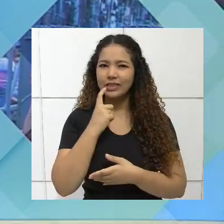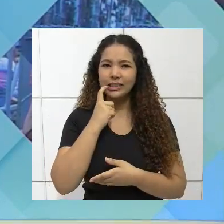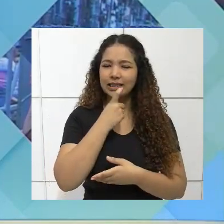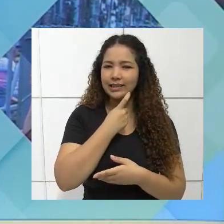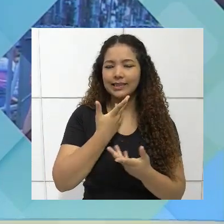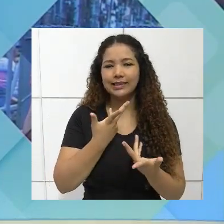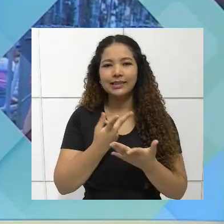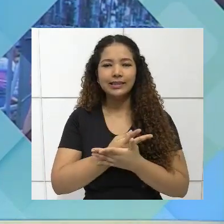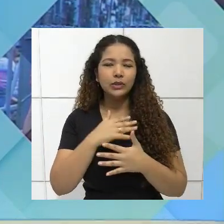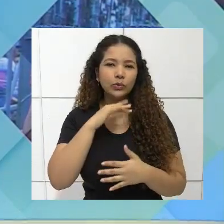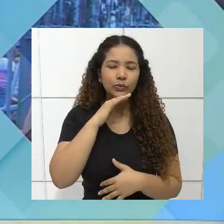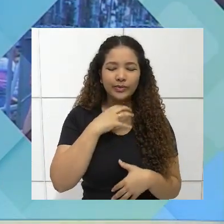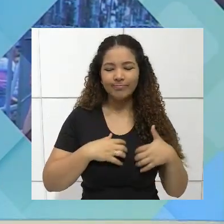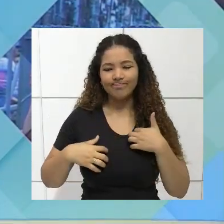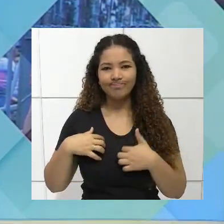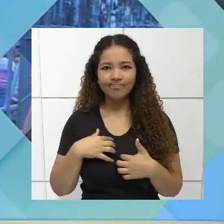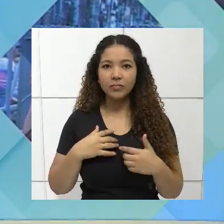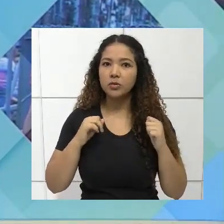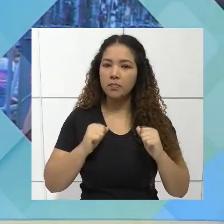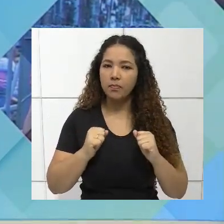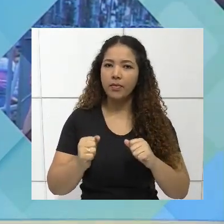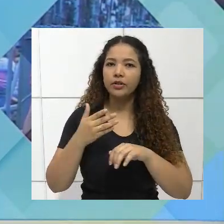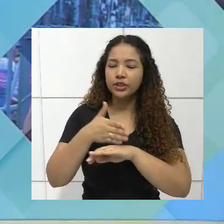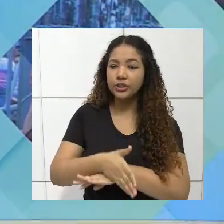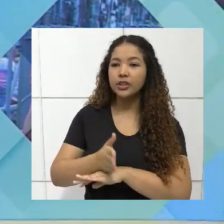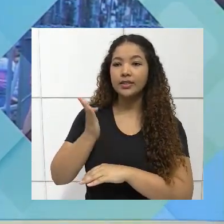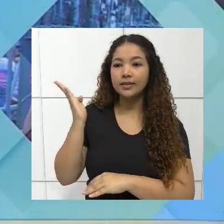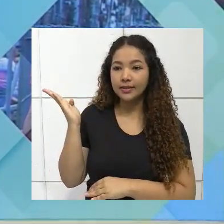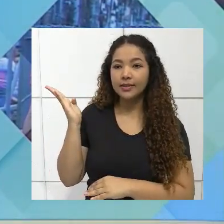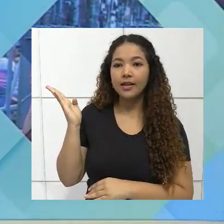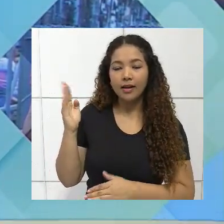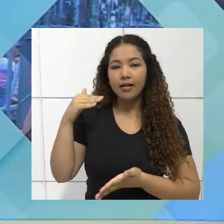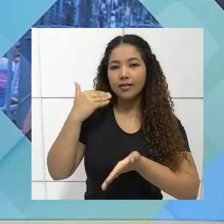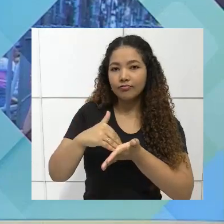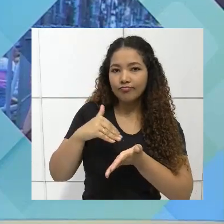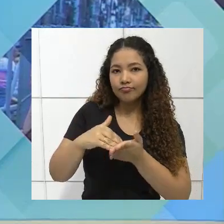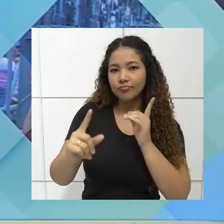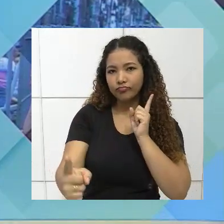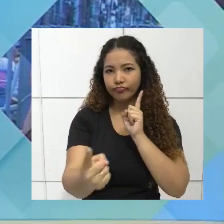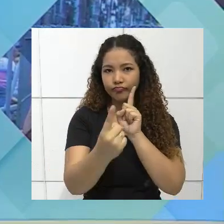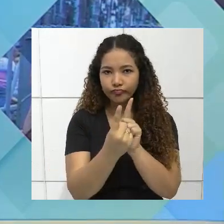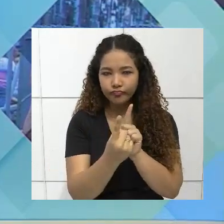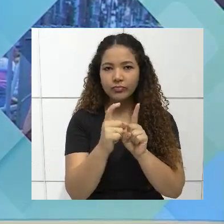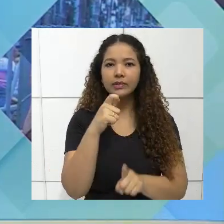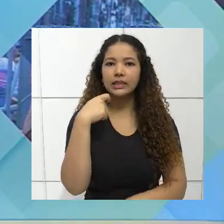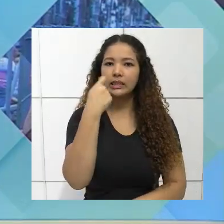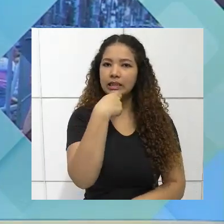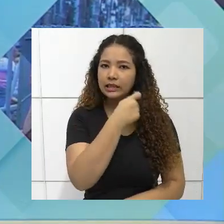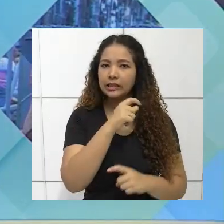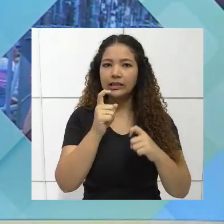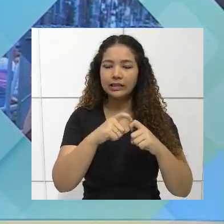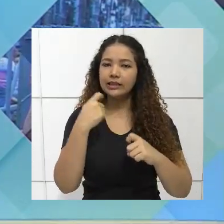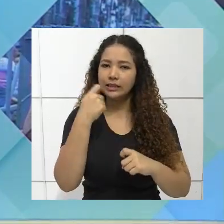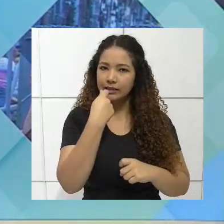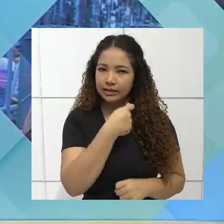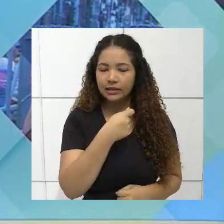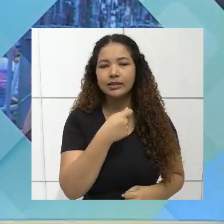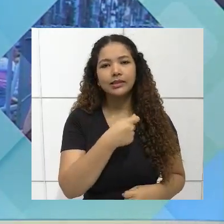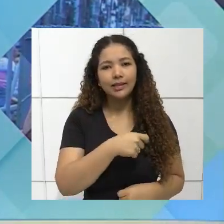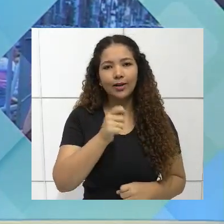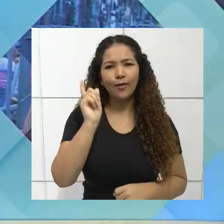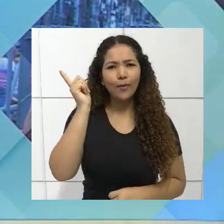sorriso. Passe lá agora mesmo, não perca tempo nem oportunidade de chegar ao final do ano, nas festas de final de ano da sua família, da sua empresa, com um sorriso,